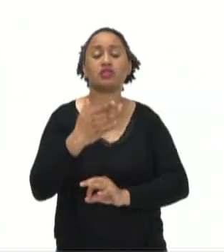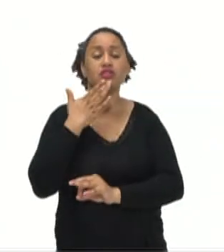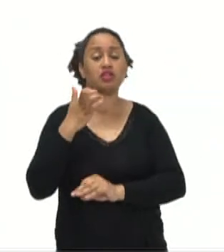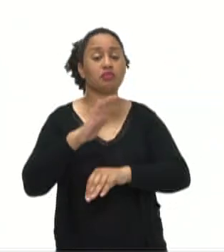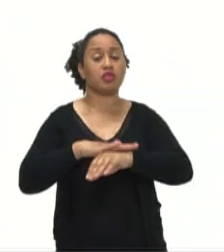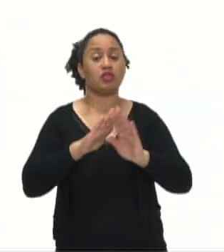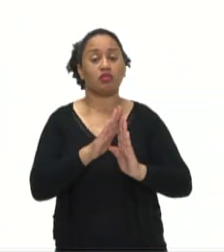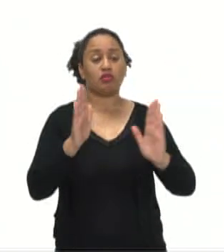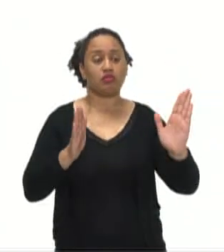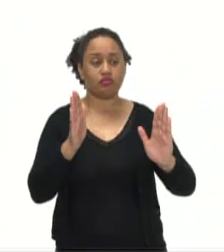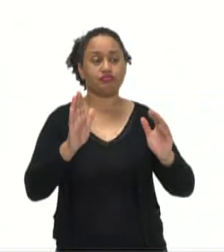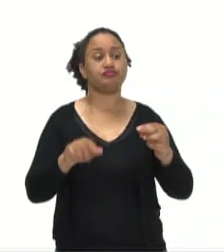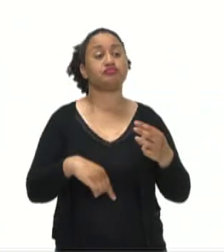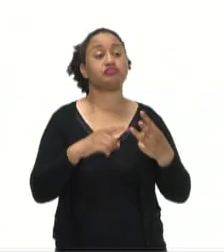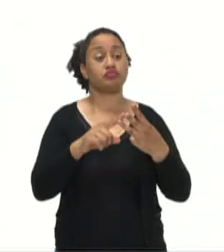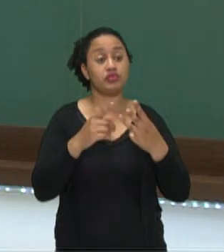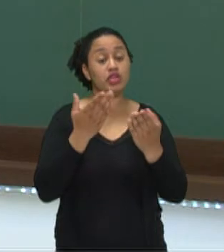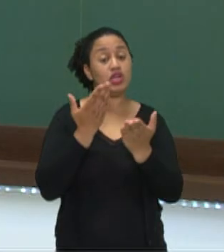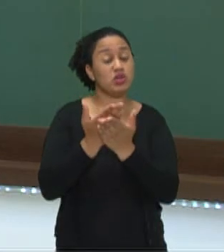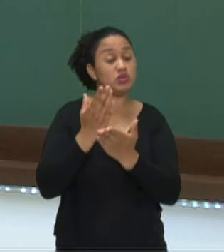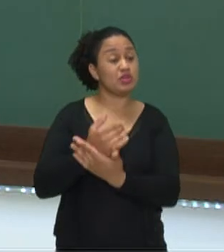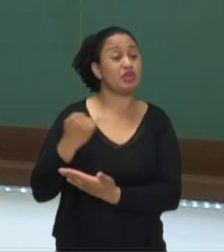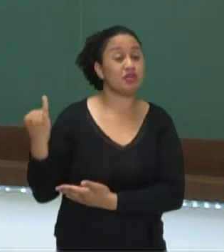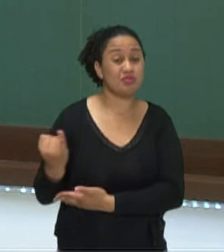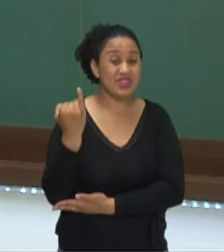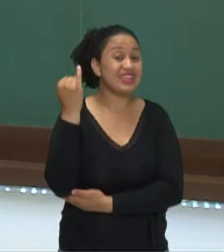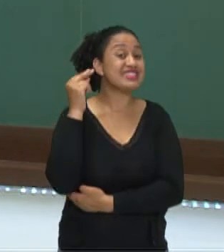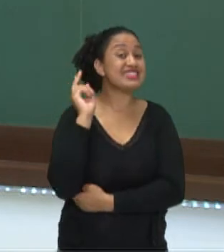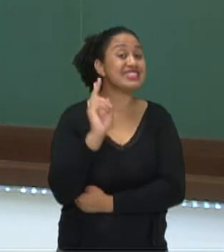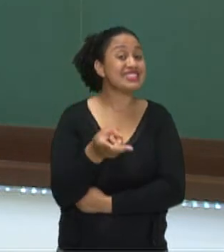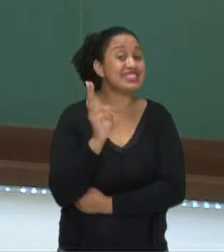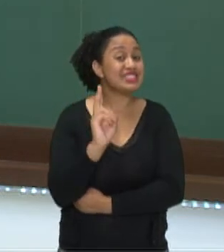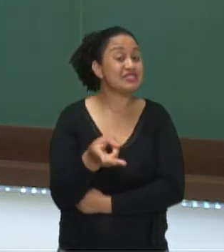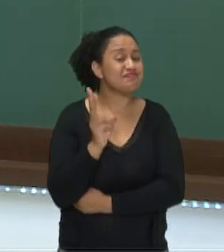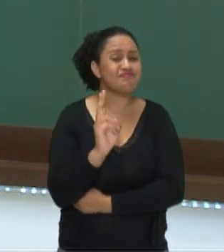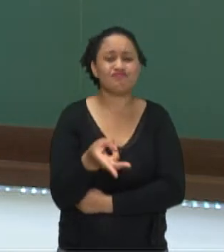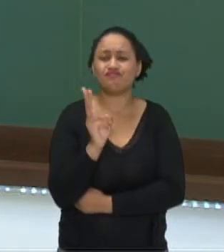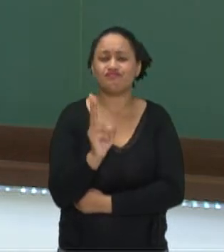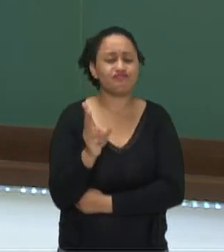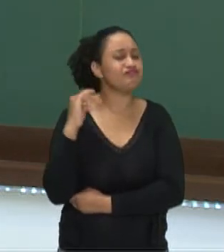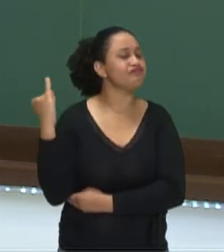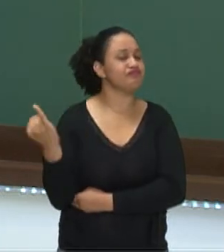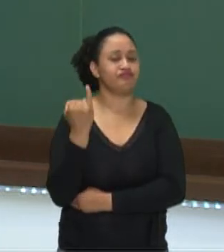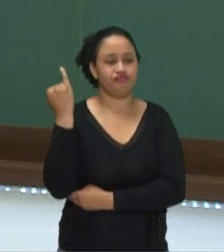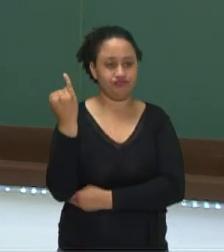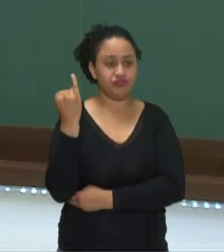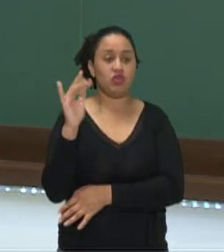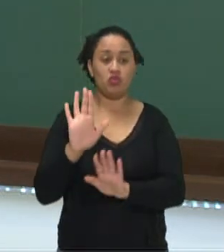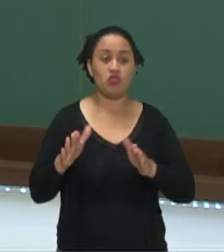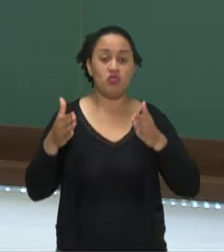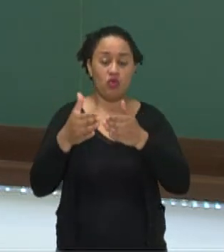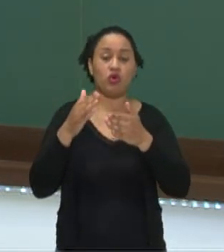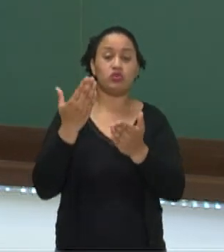tempo. Estudar é fundamental sempre, sempre, eternamente é fundamental.